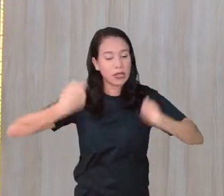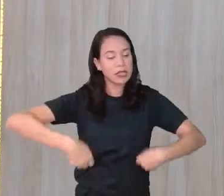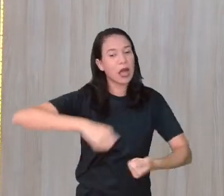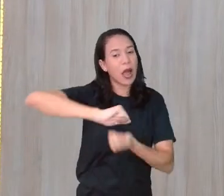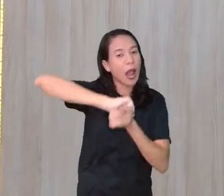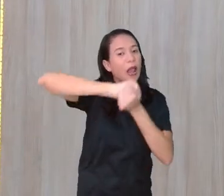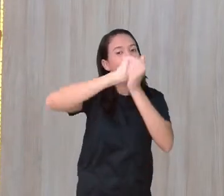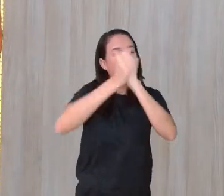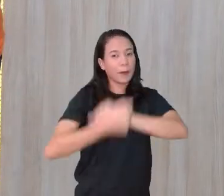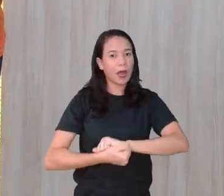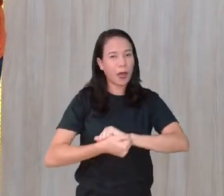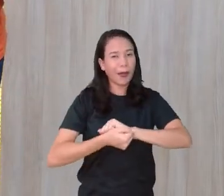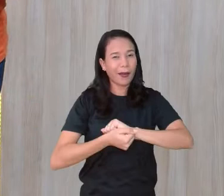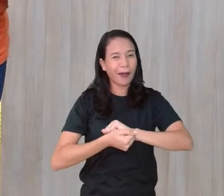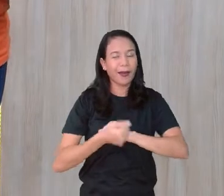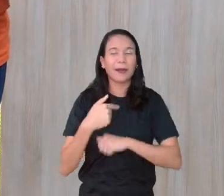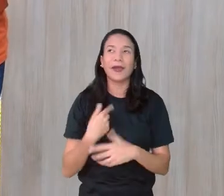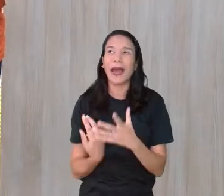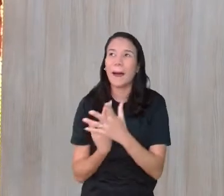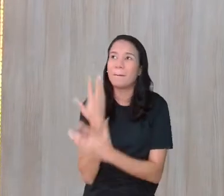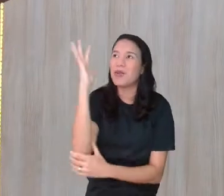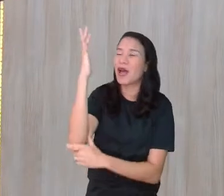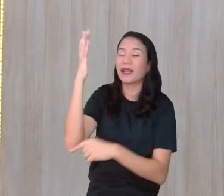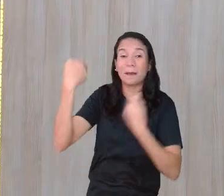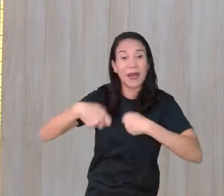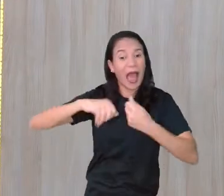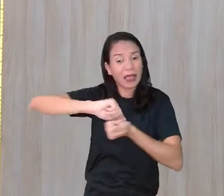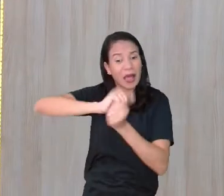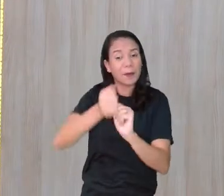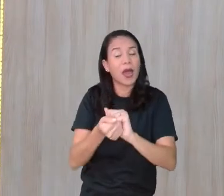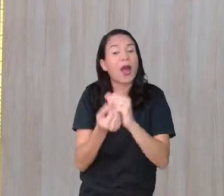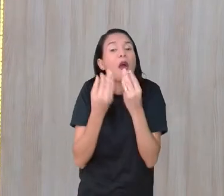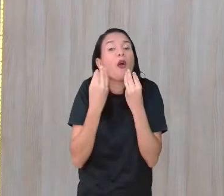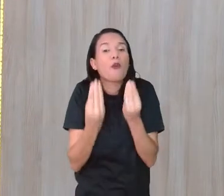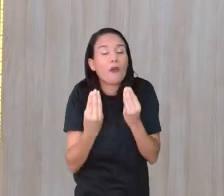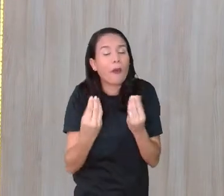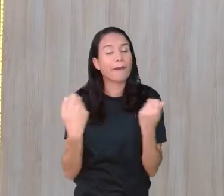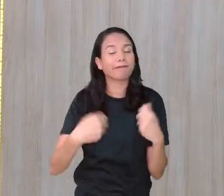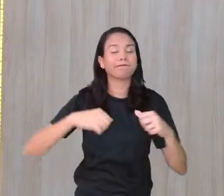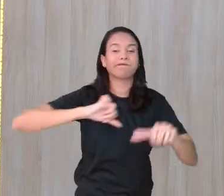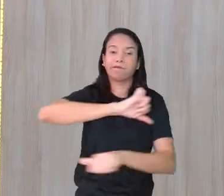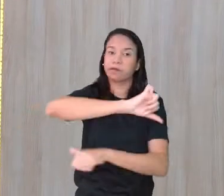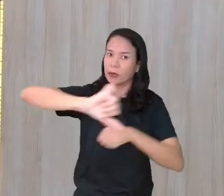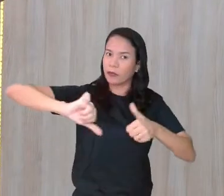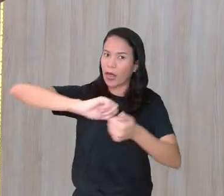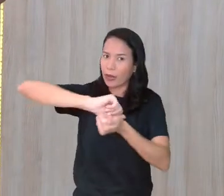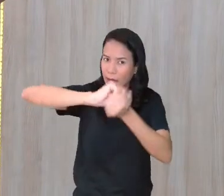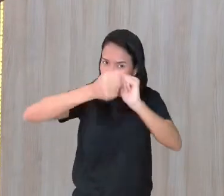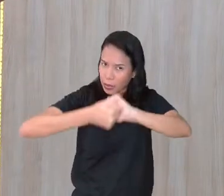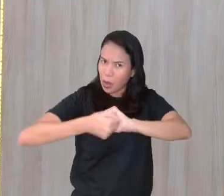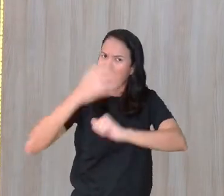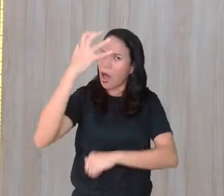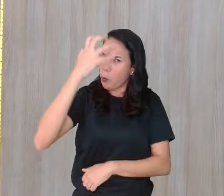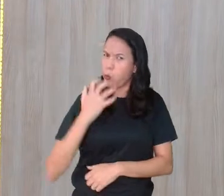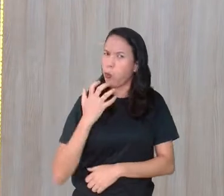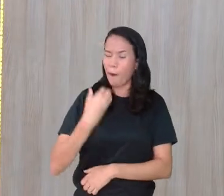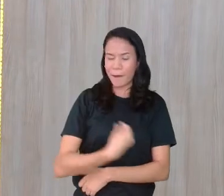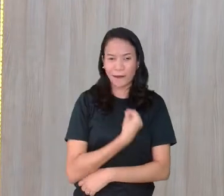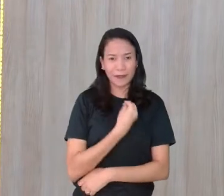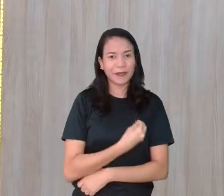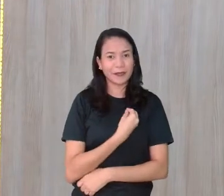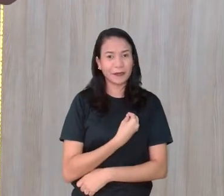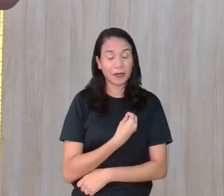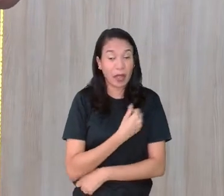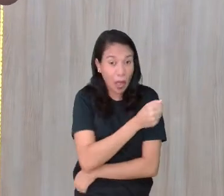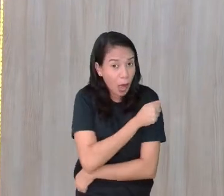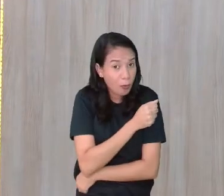de adaptação. Para me adaptar, muitas vezes eu tenho que me transformar. Adaptação é algo sério até na nossa vida. Tem alunos que ainda